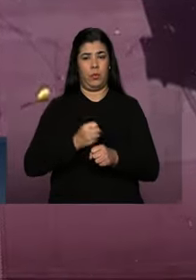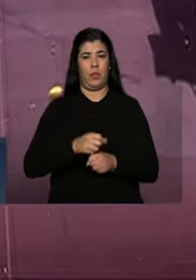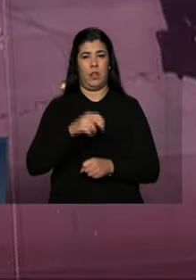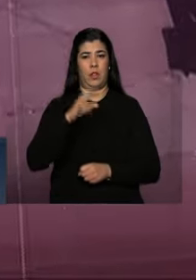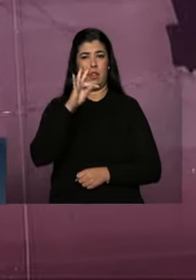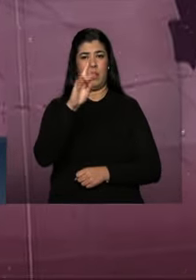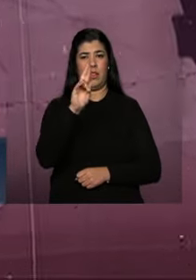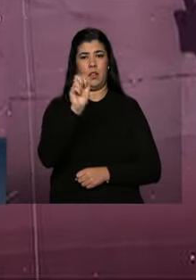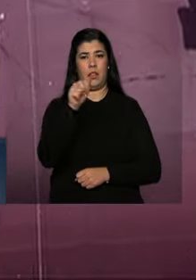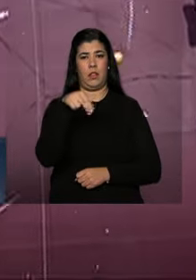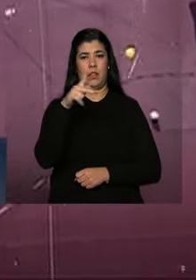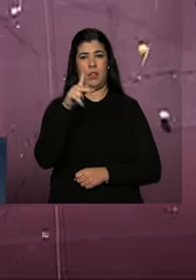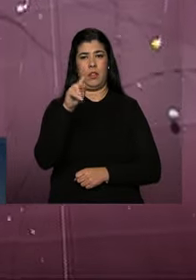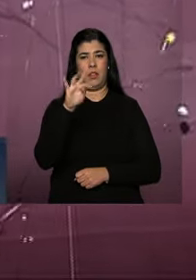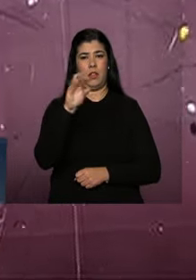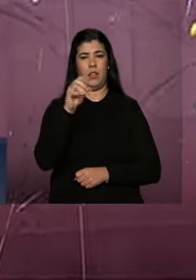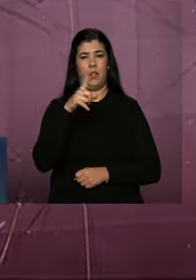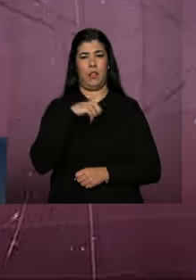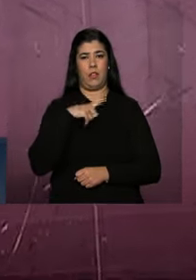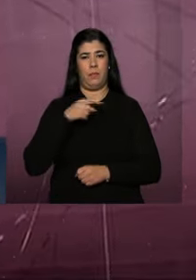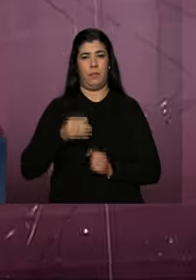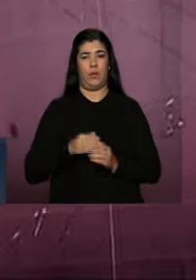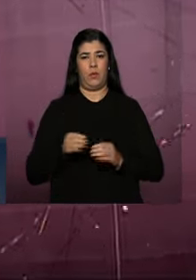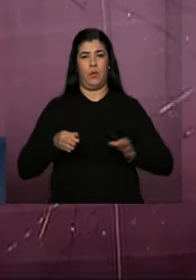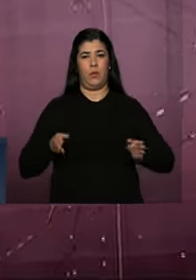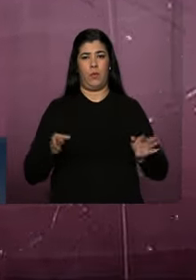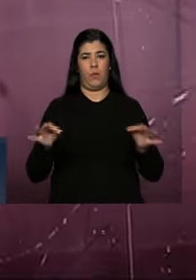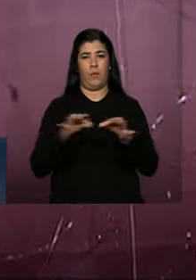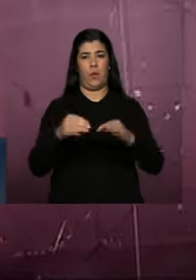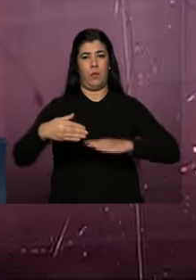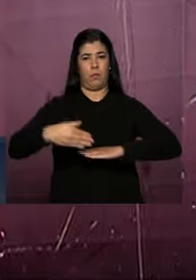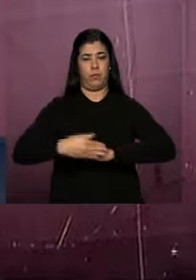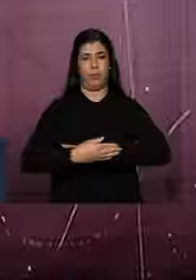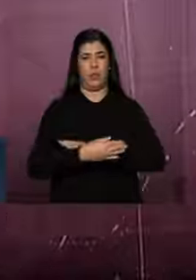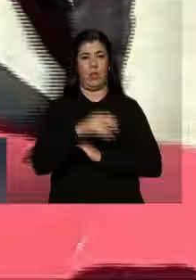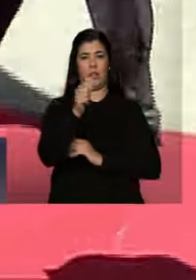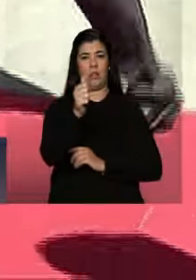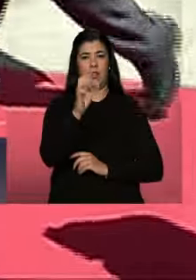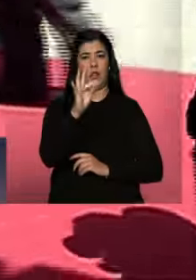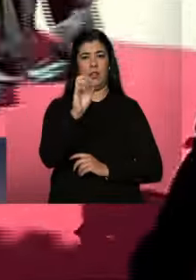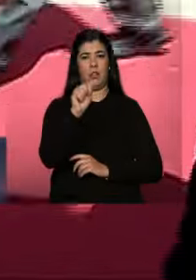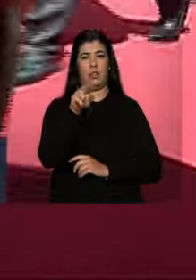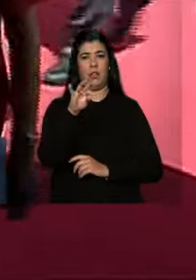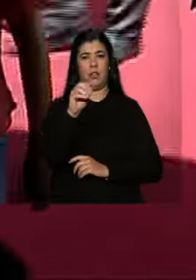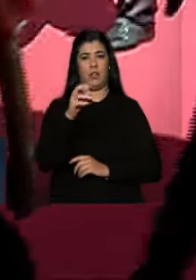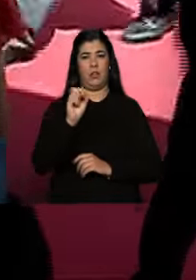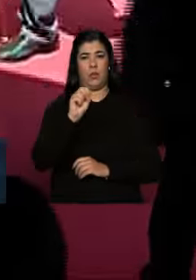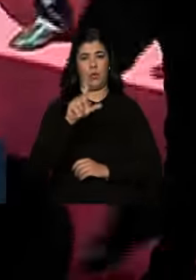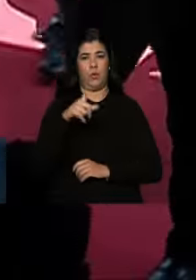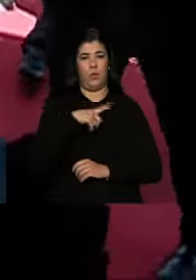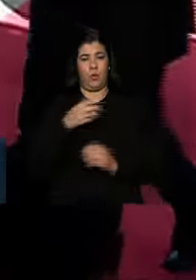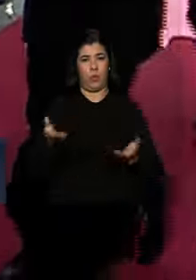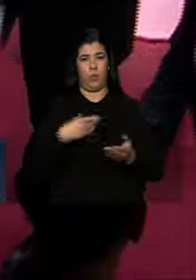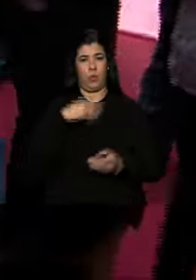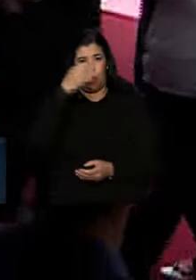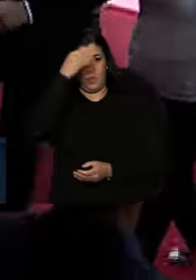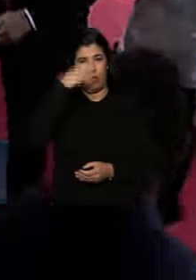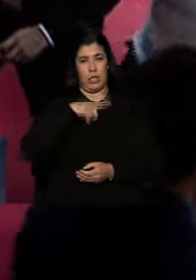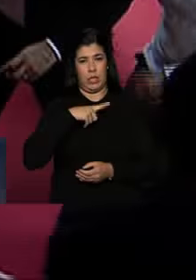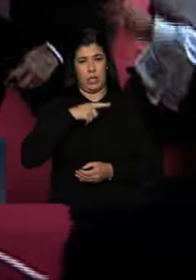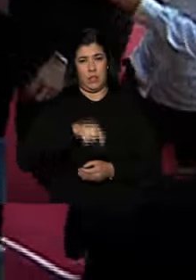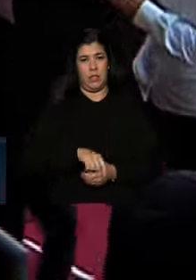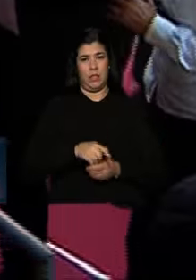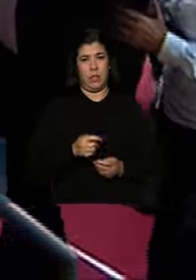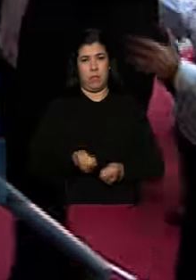ao estaleiro Atlântico Sul. O navio Marcílio Dias, que hoje foi batizado, será o próximo a entrar